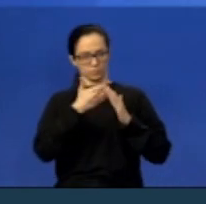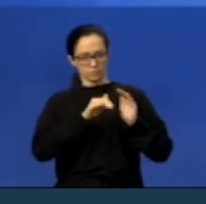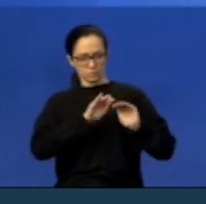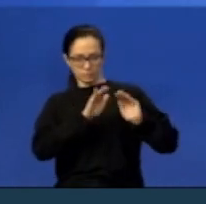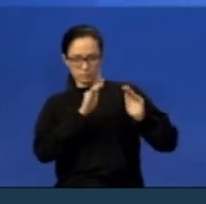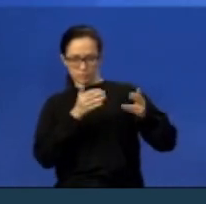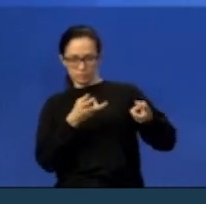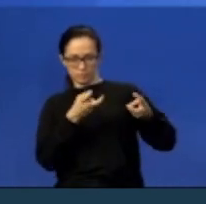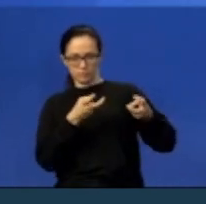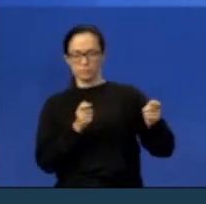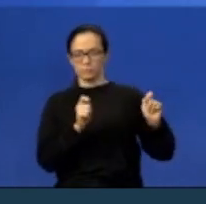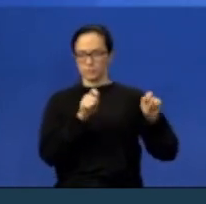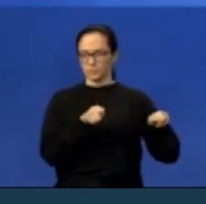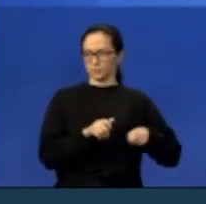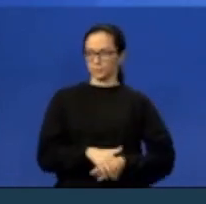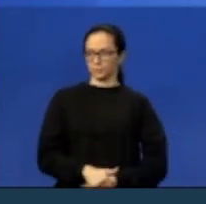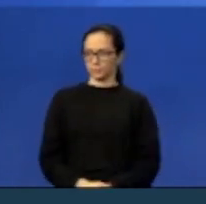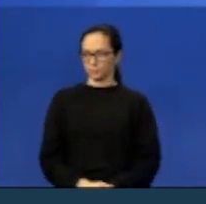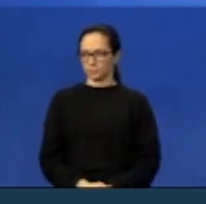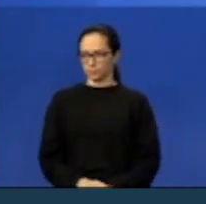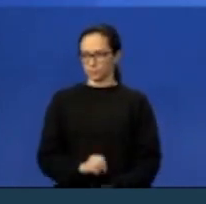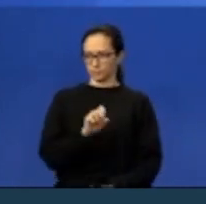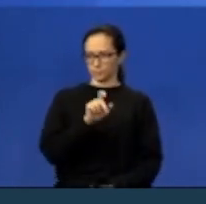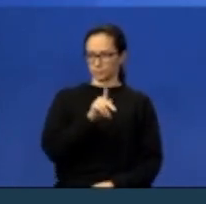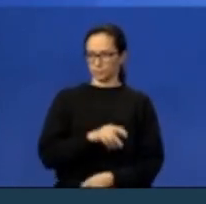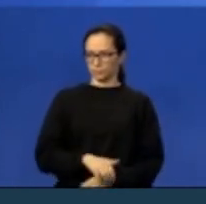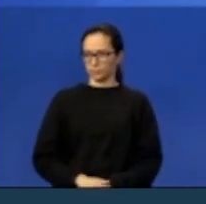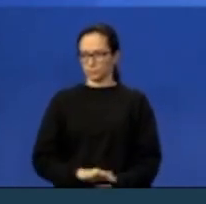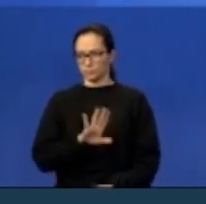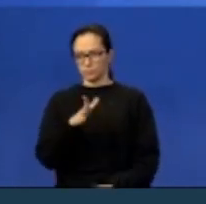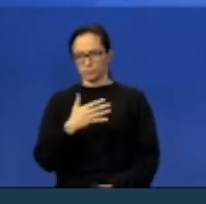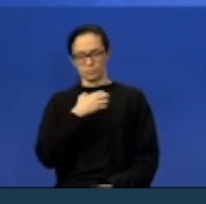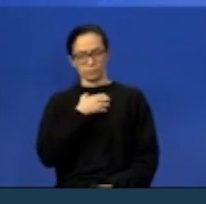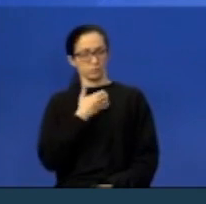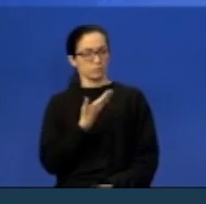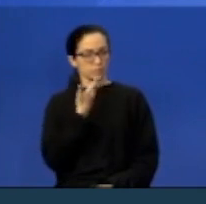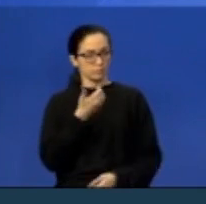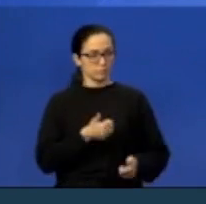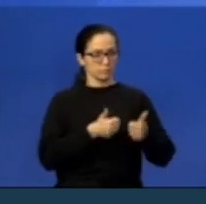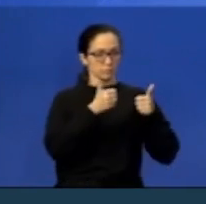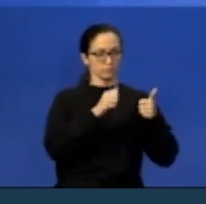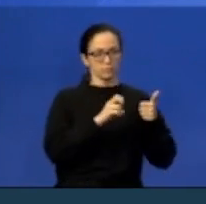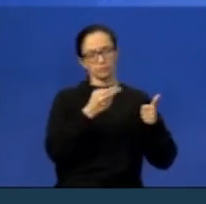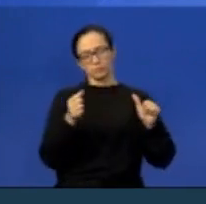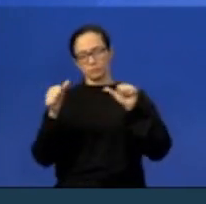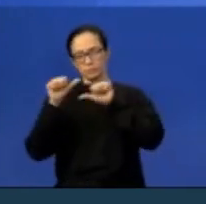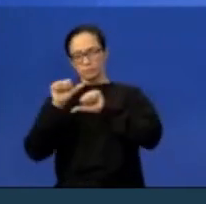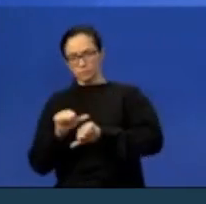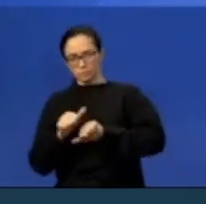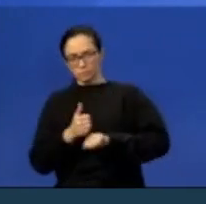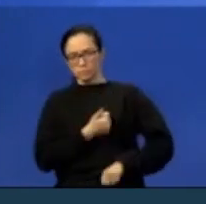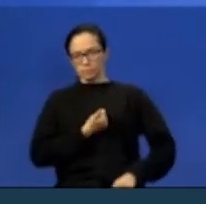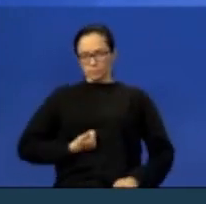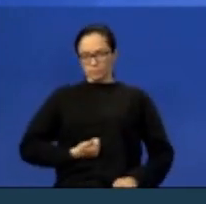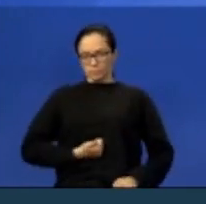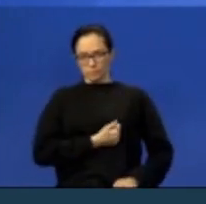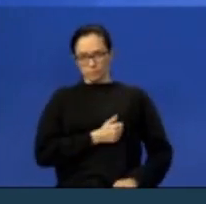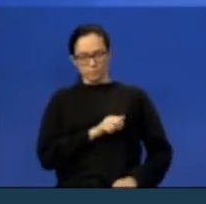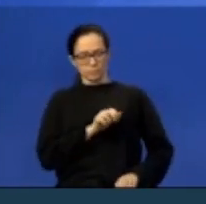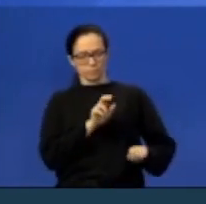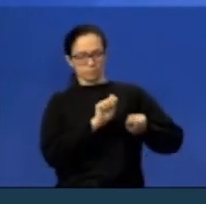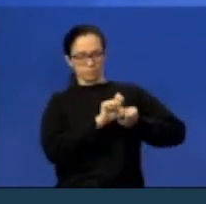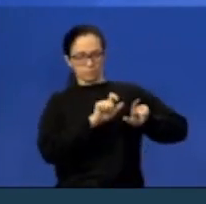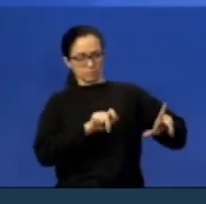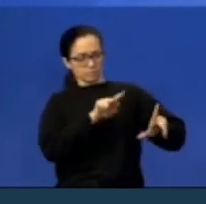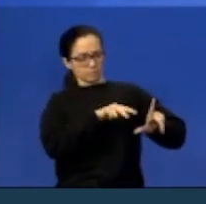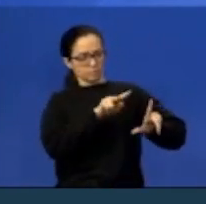posterior. Bom, então, quais são as principais vantagens e desvantagens da utilização do método de ultrassonografia como